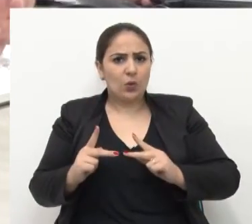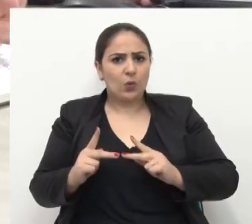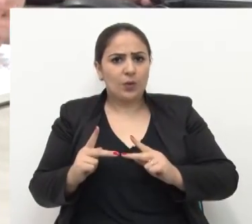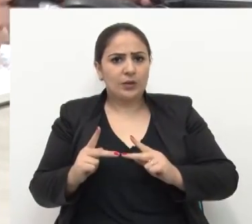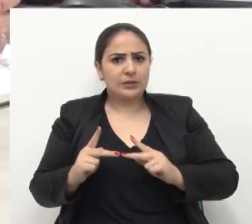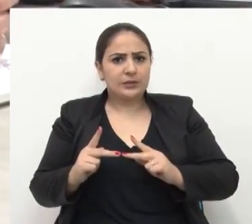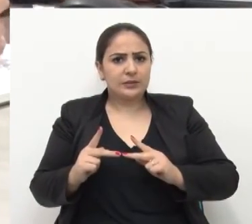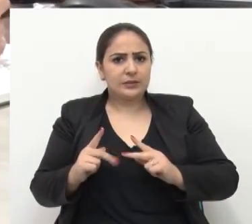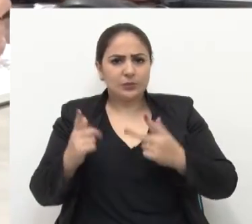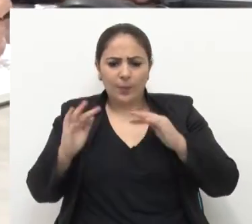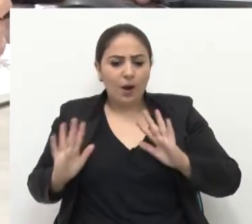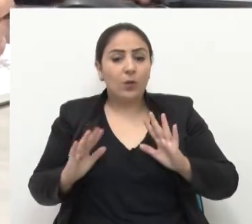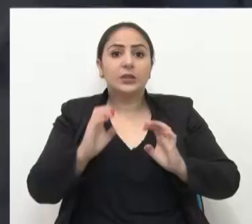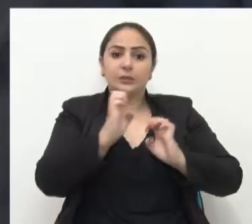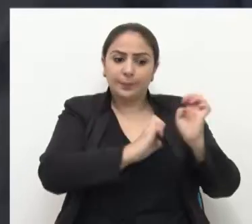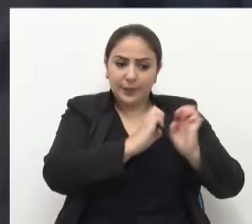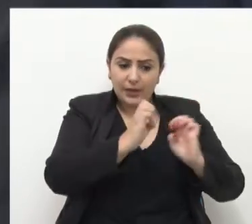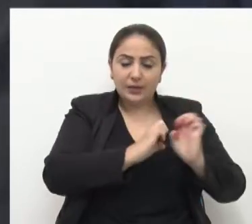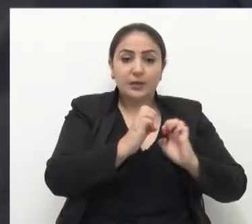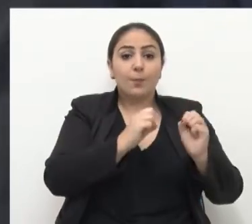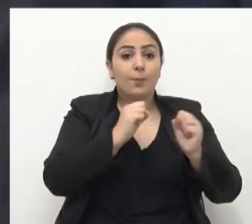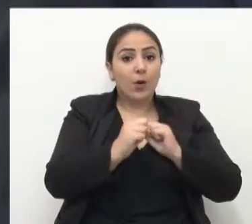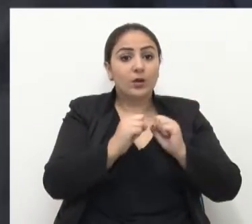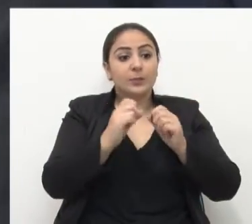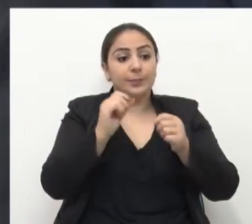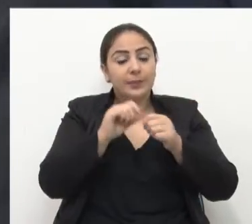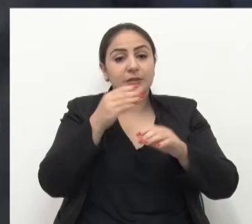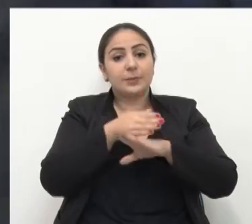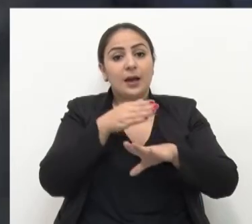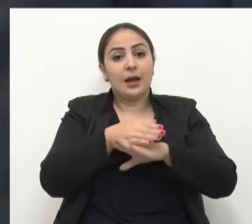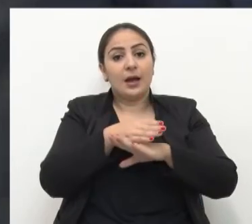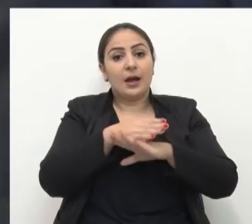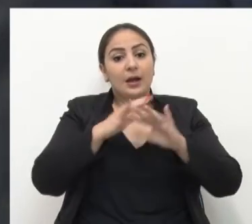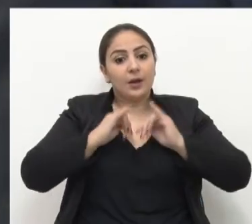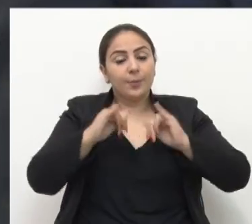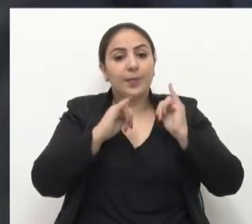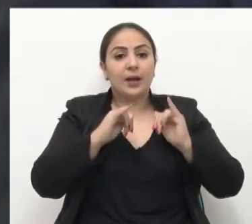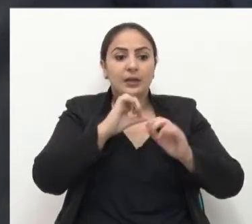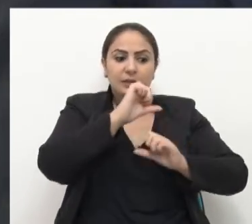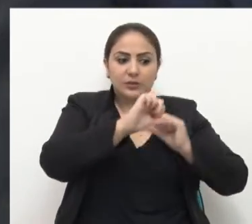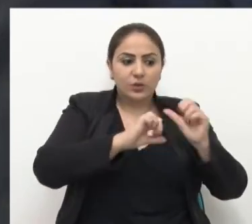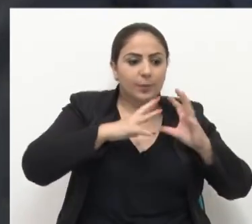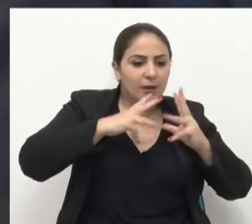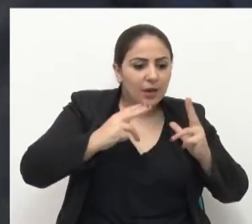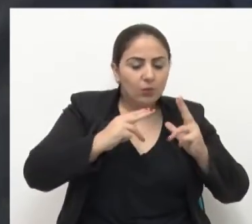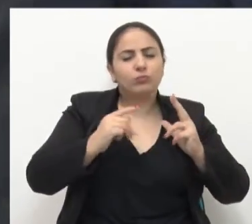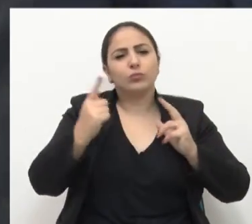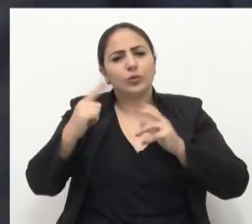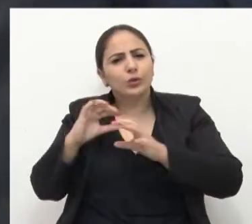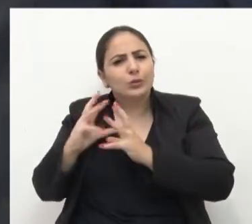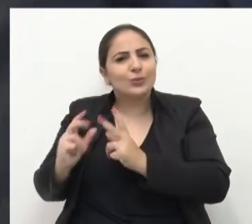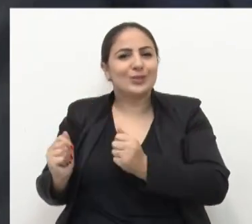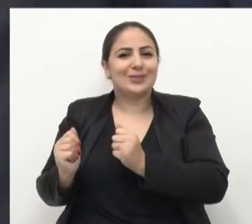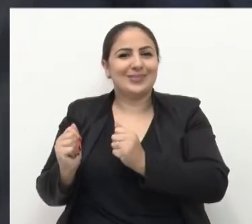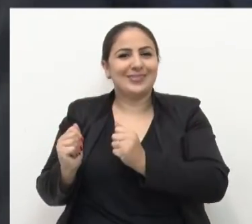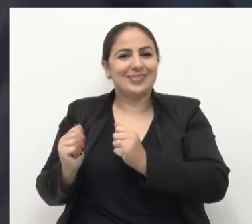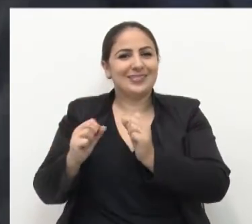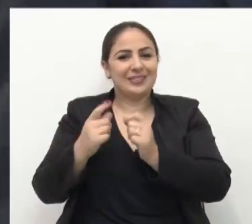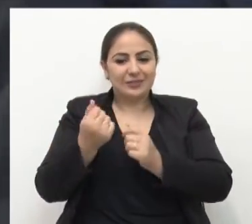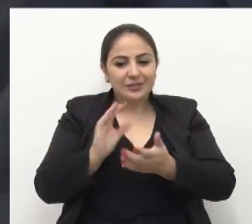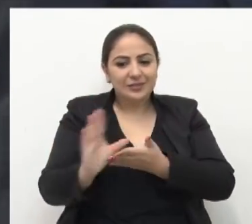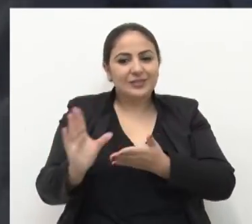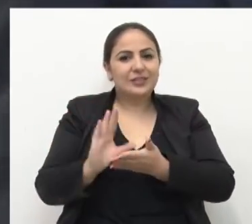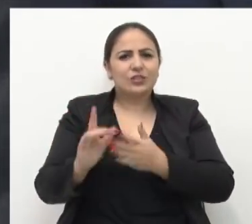podem participar da campanha transforme seu leão em leãozinho que subsidia recursos para várias entidades